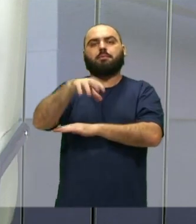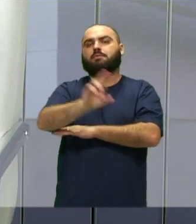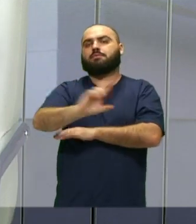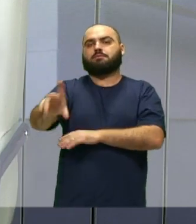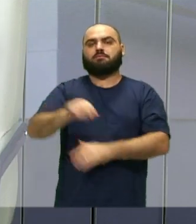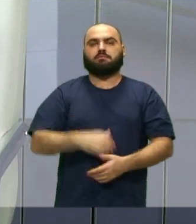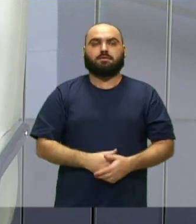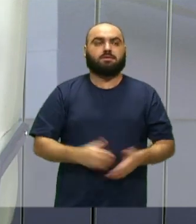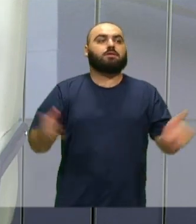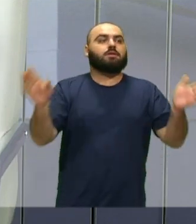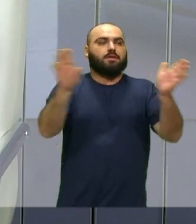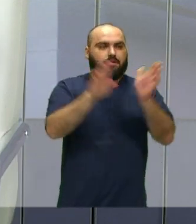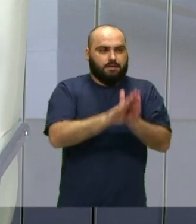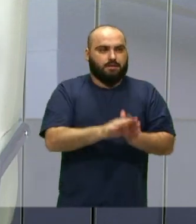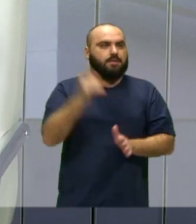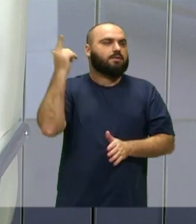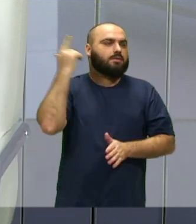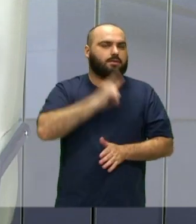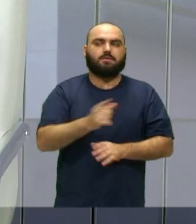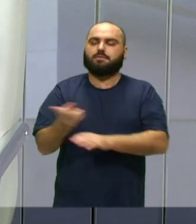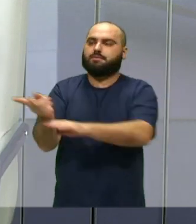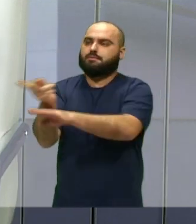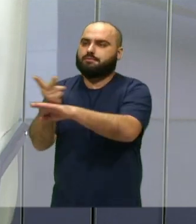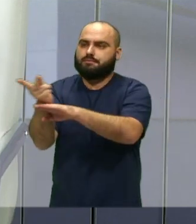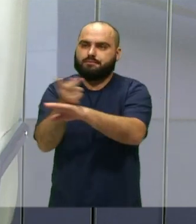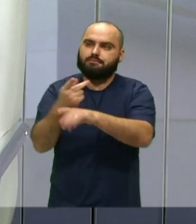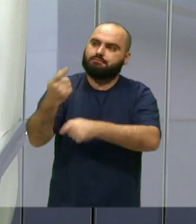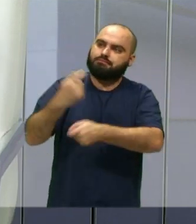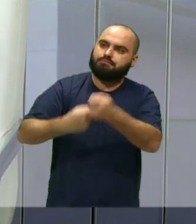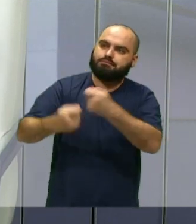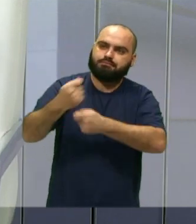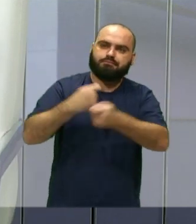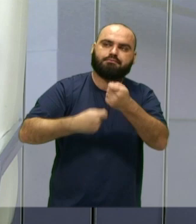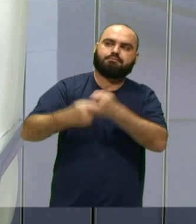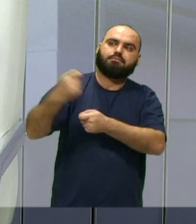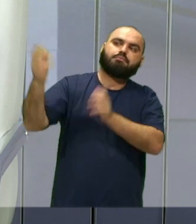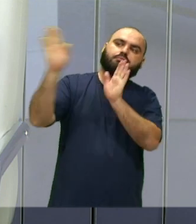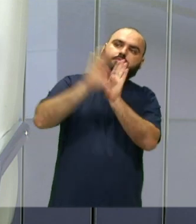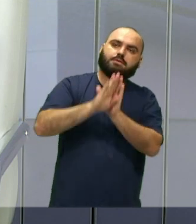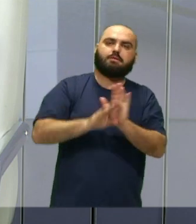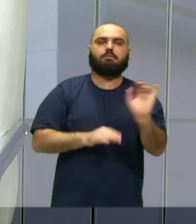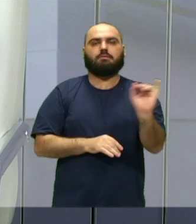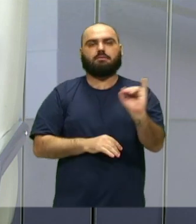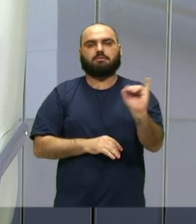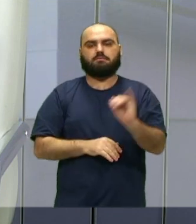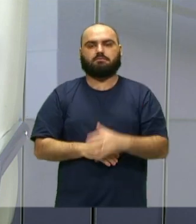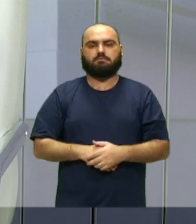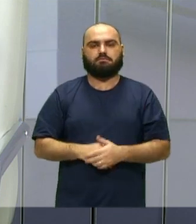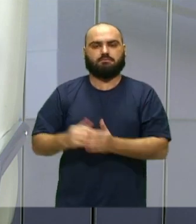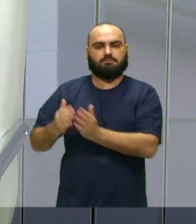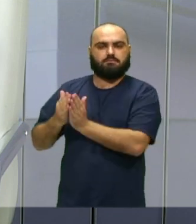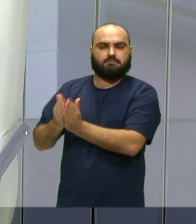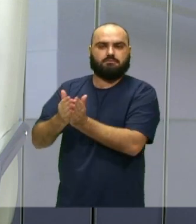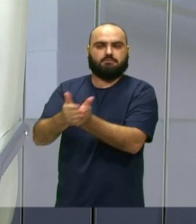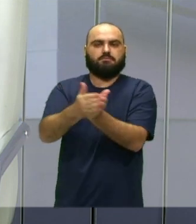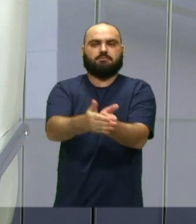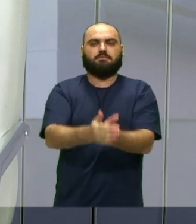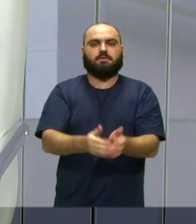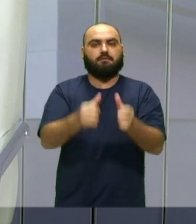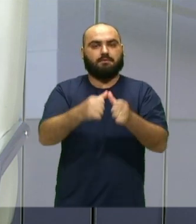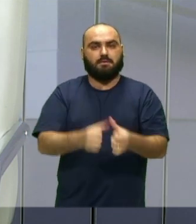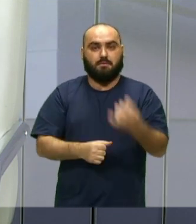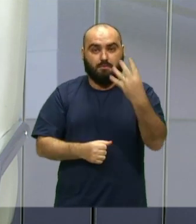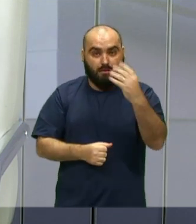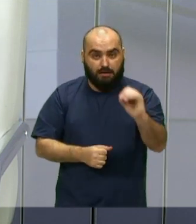que vir do nada, procurar as pessoas, começar a negociar com essas pessoas para trazerem aqui de novo. E os navios, eles ficam 40, 50